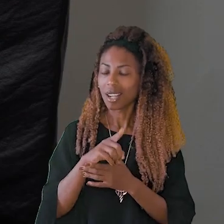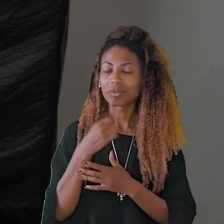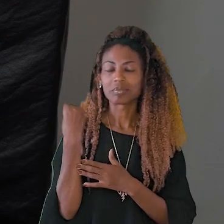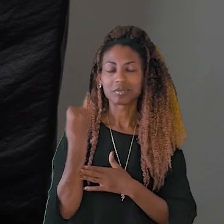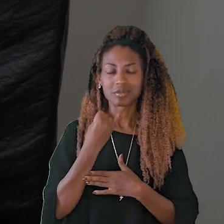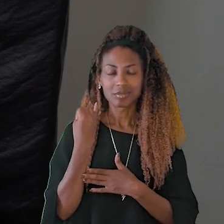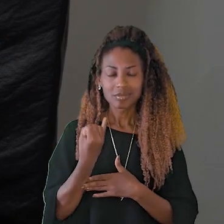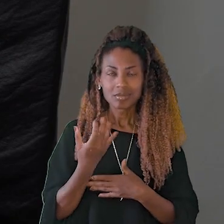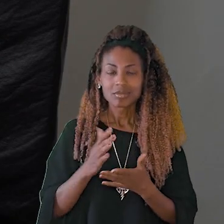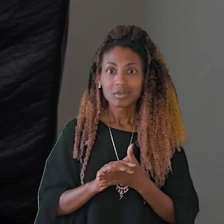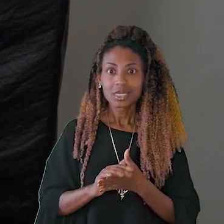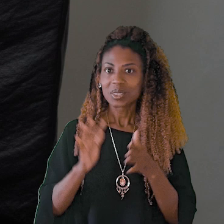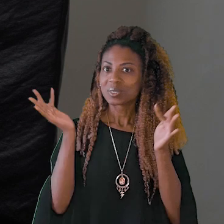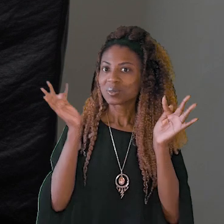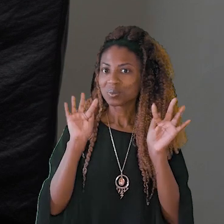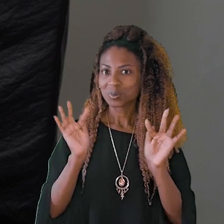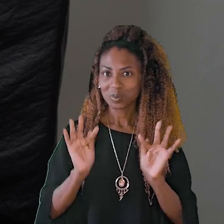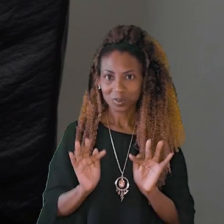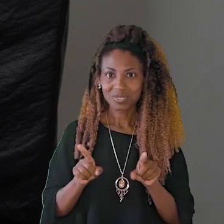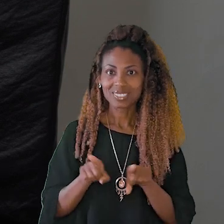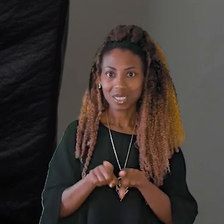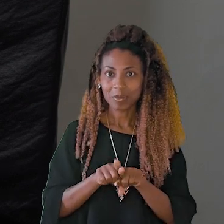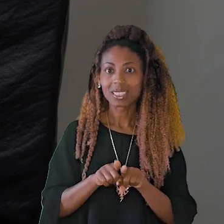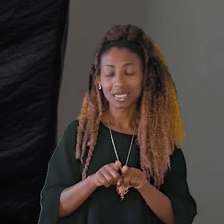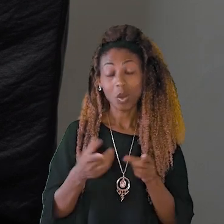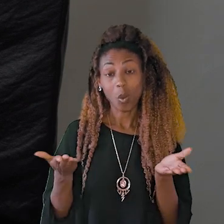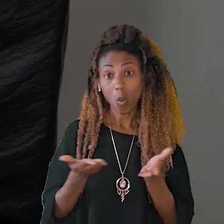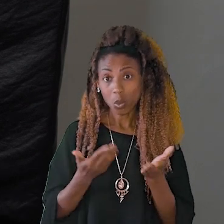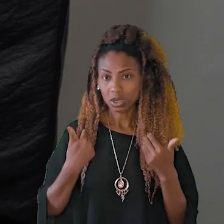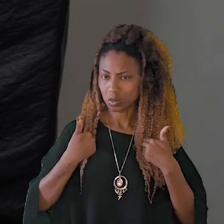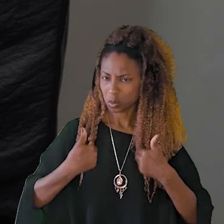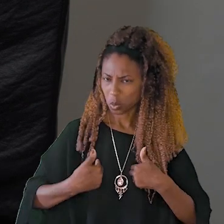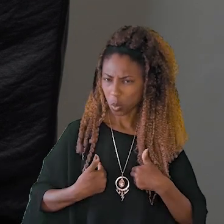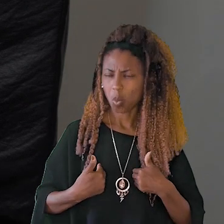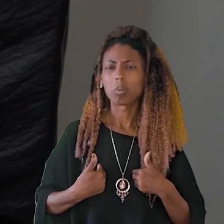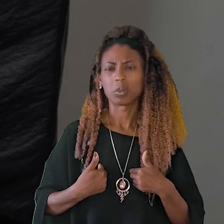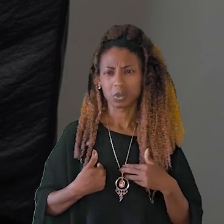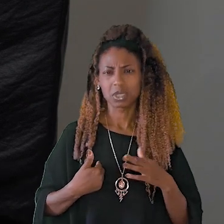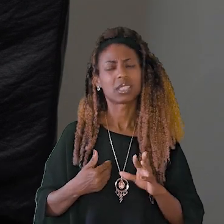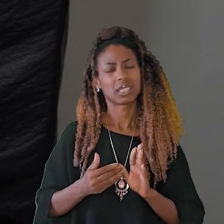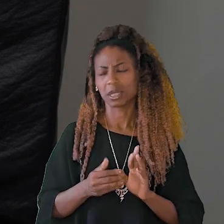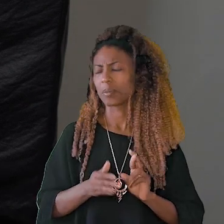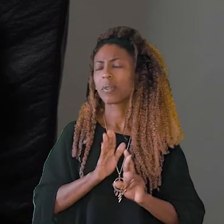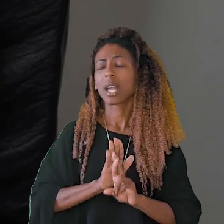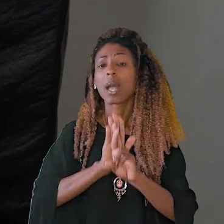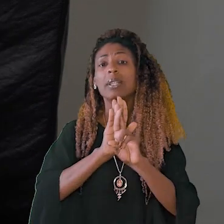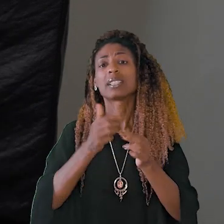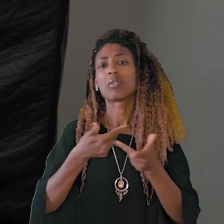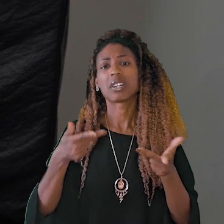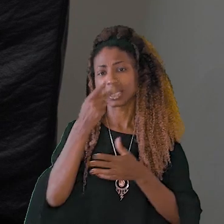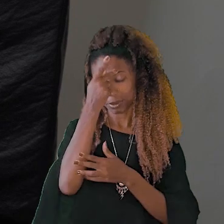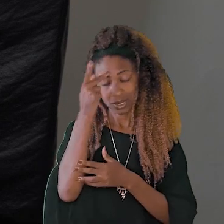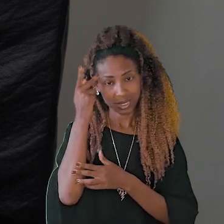muito importante e eu fico, assim, muito feliz de estar podendo também ser essa pessoa, ser esse corpo também, que consegue representar tantas